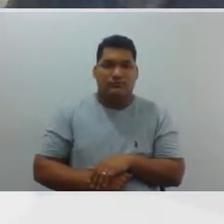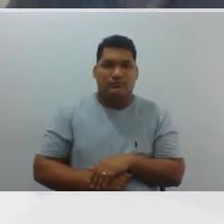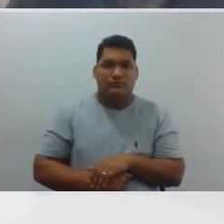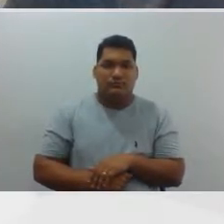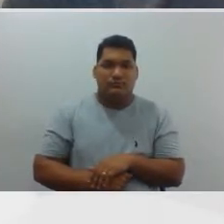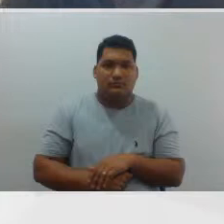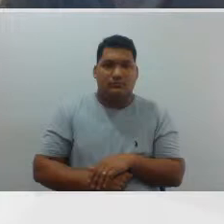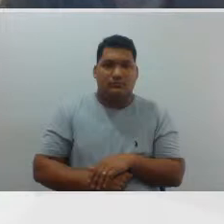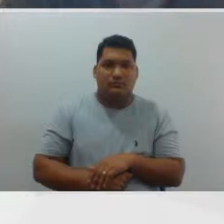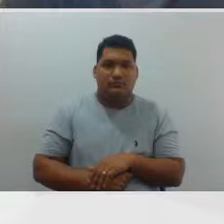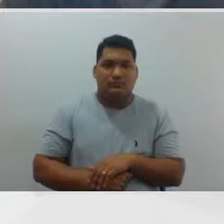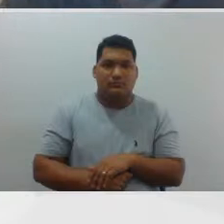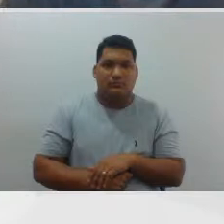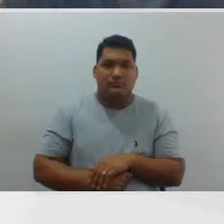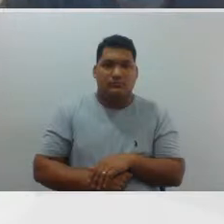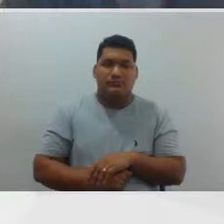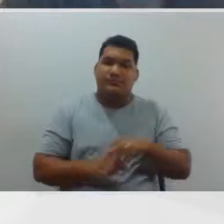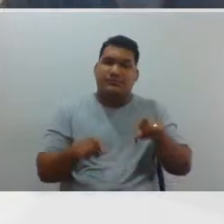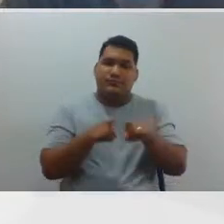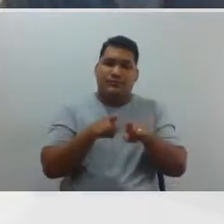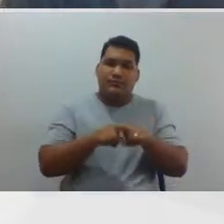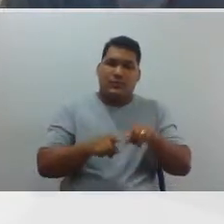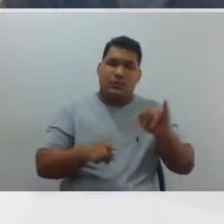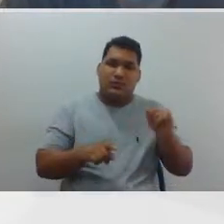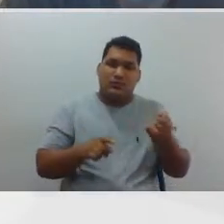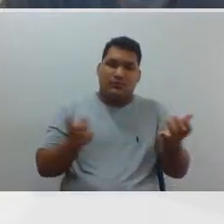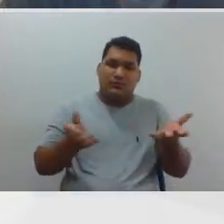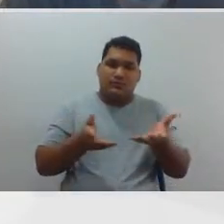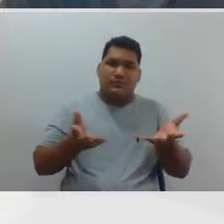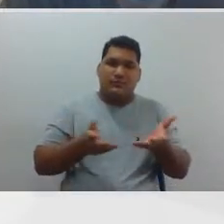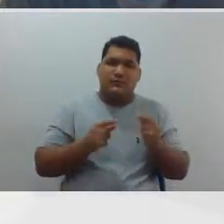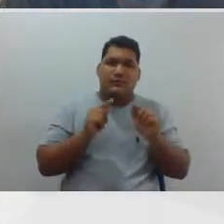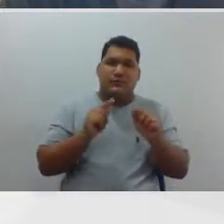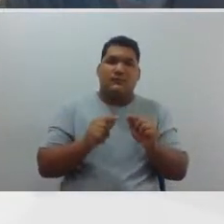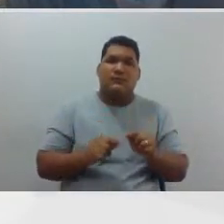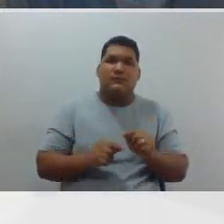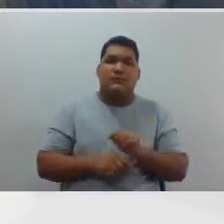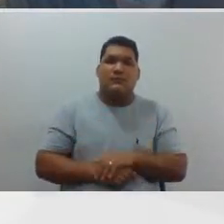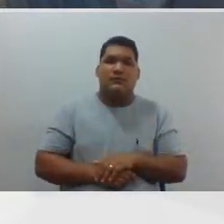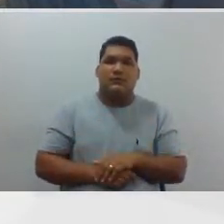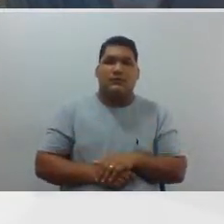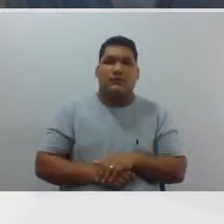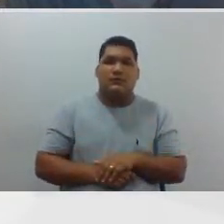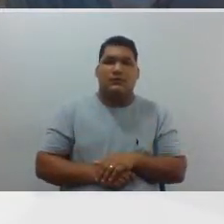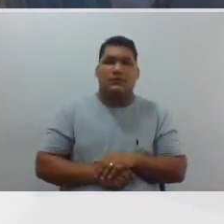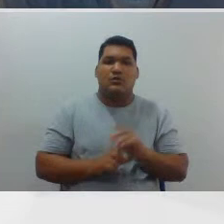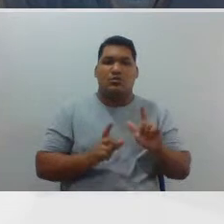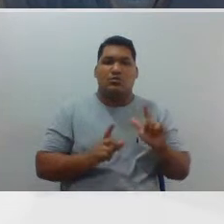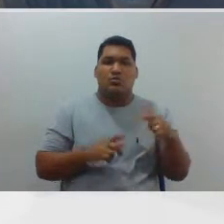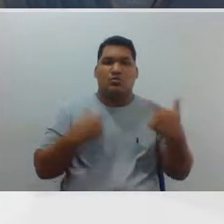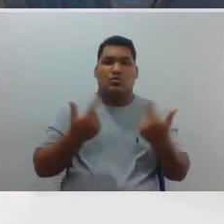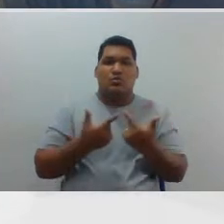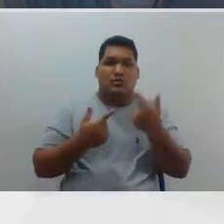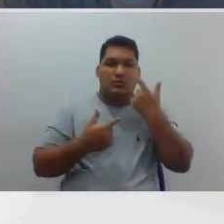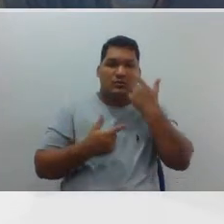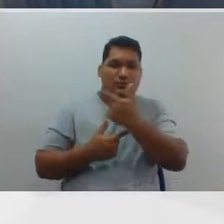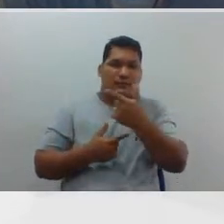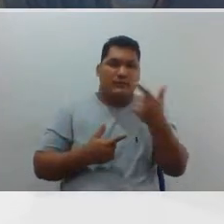também aproveitando aqui o momento, né? A gente vê, assim,